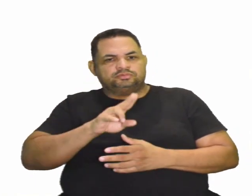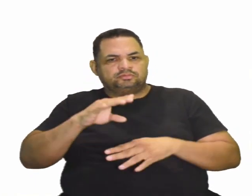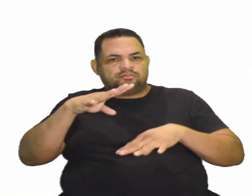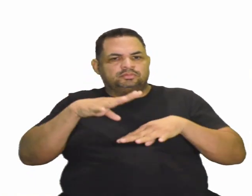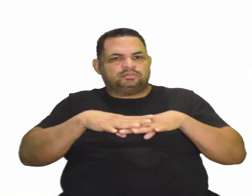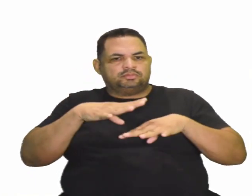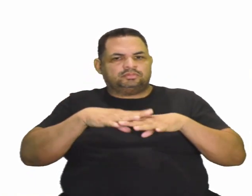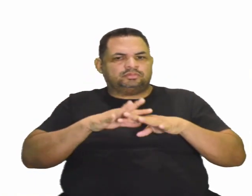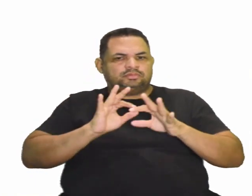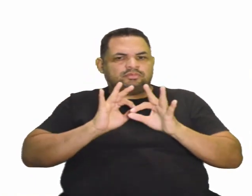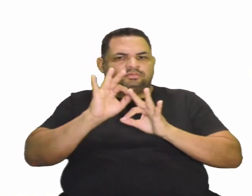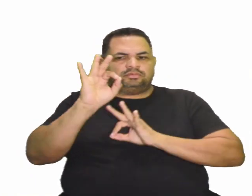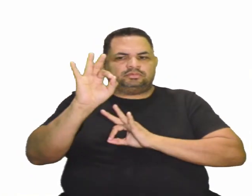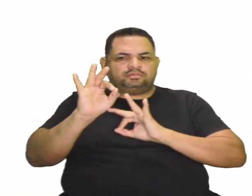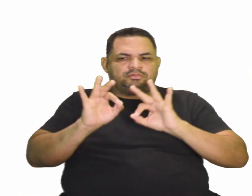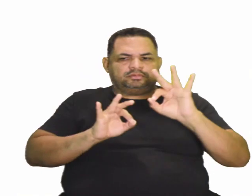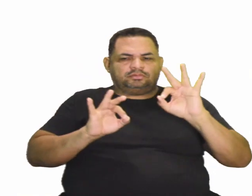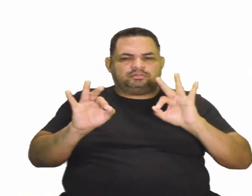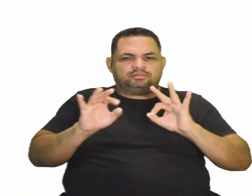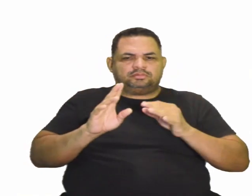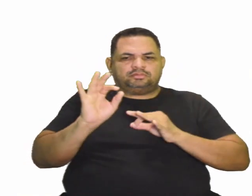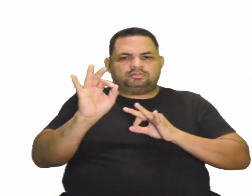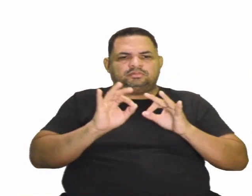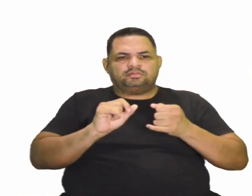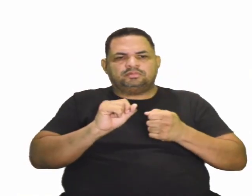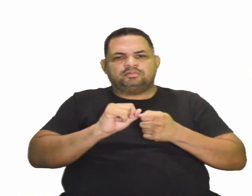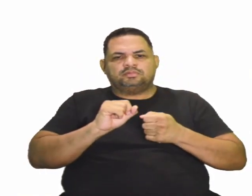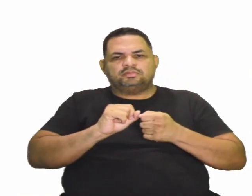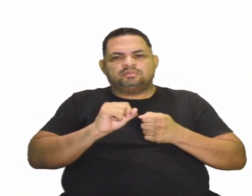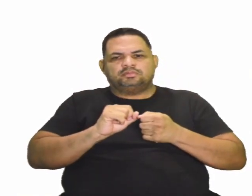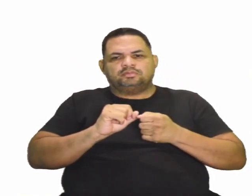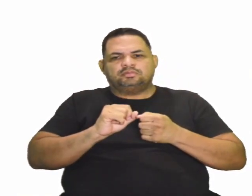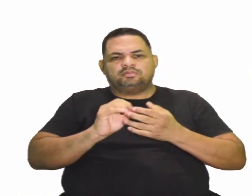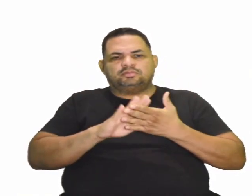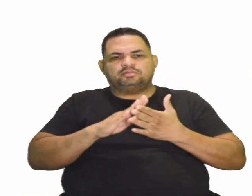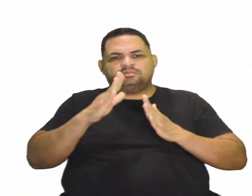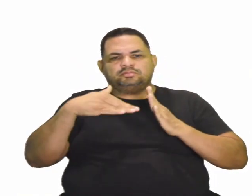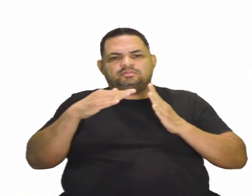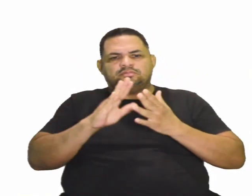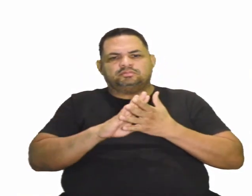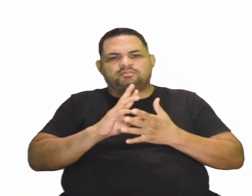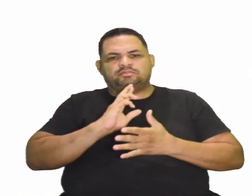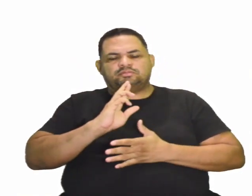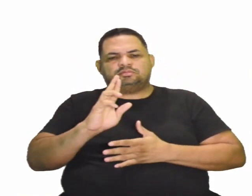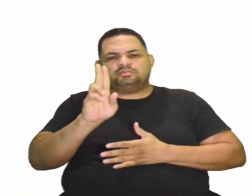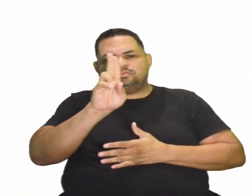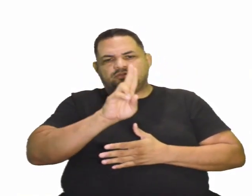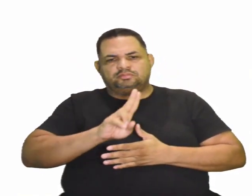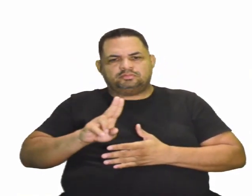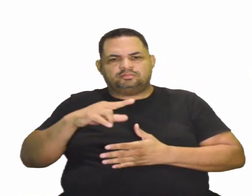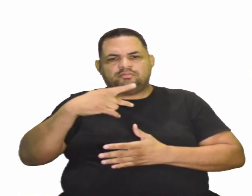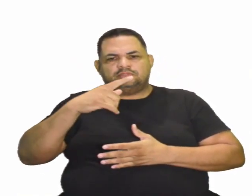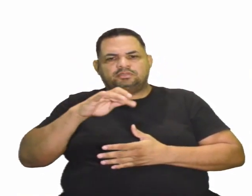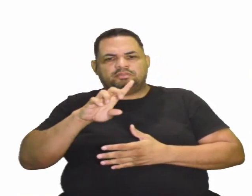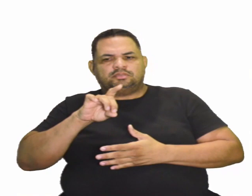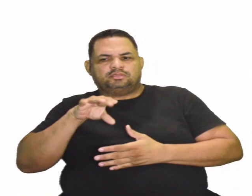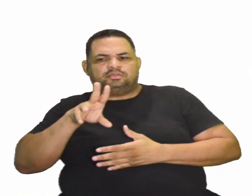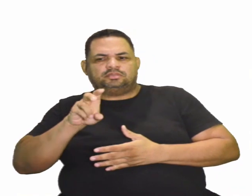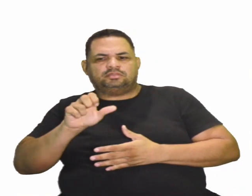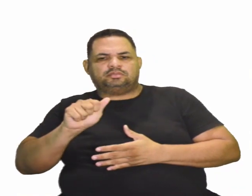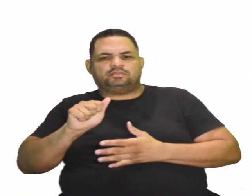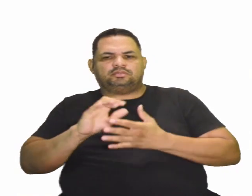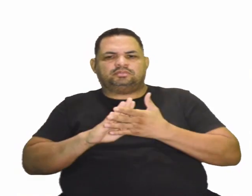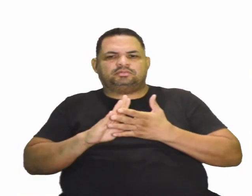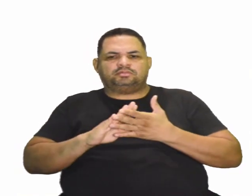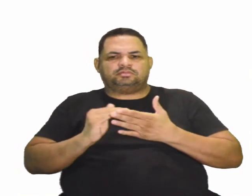utilização da matemática na elaboração de suas obras, resultando, então, no uso da perspectiva,